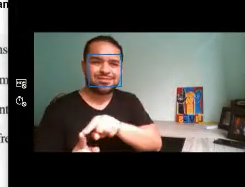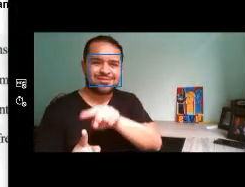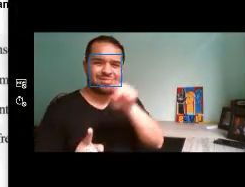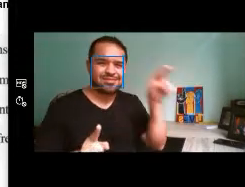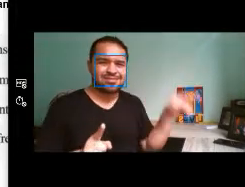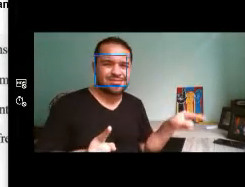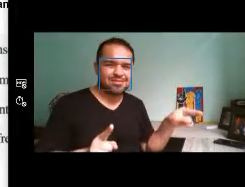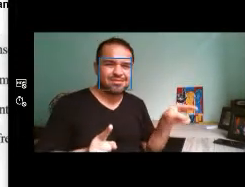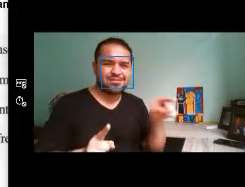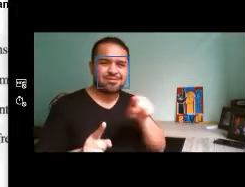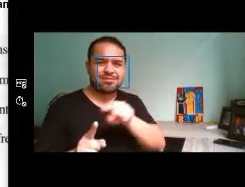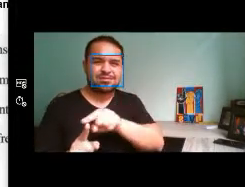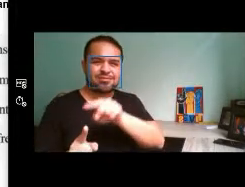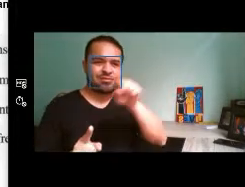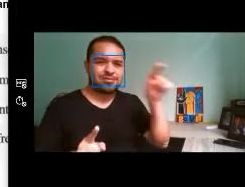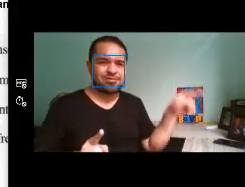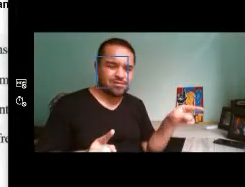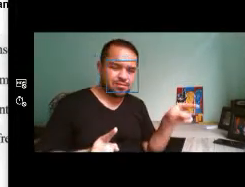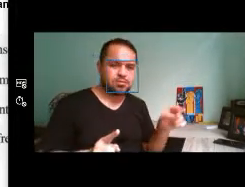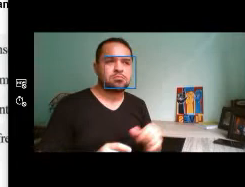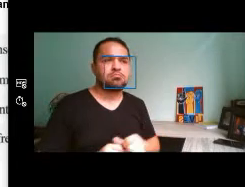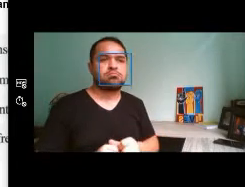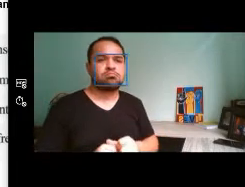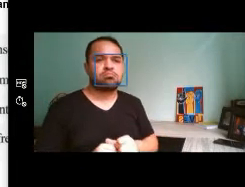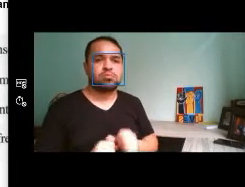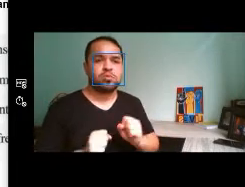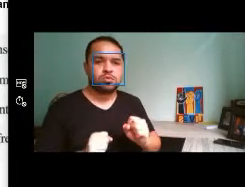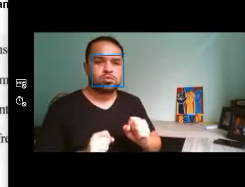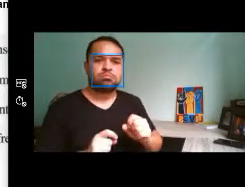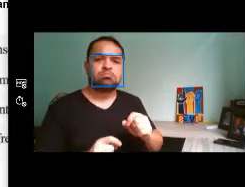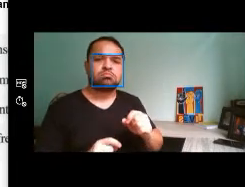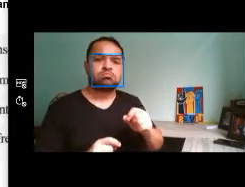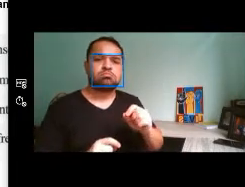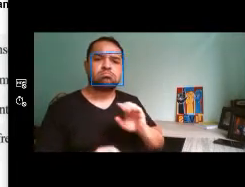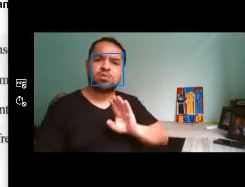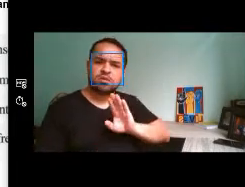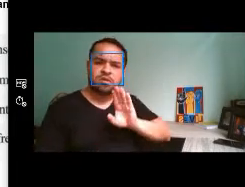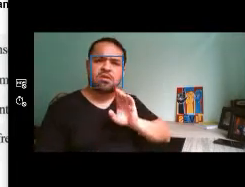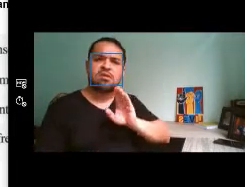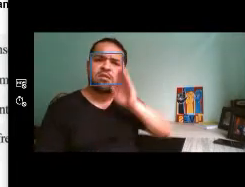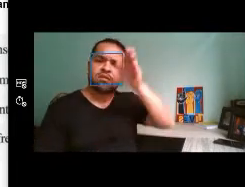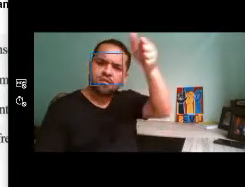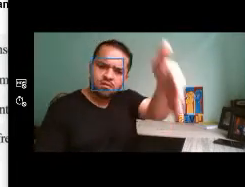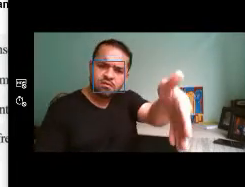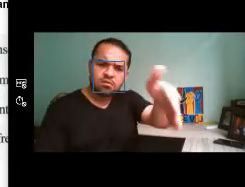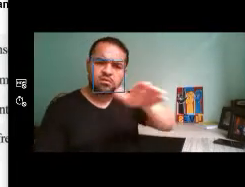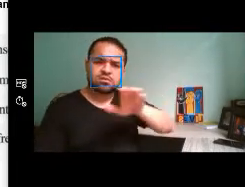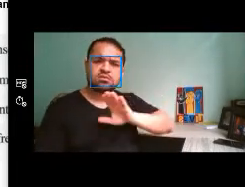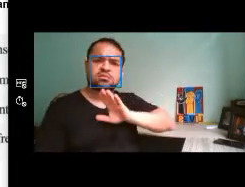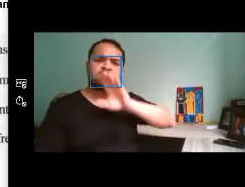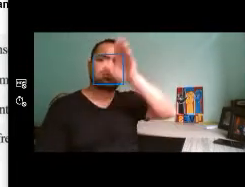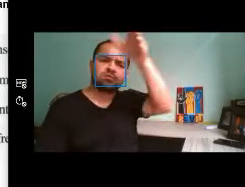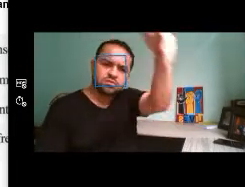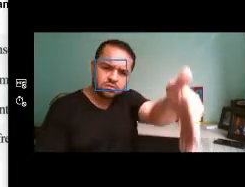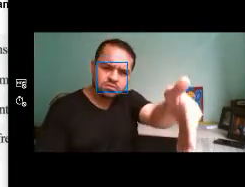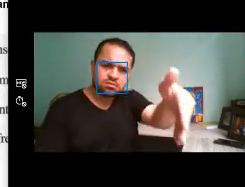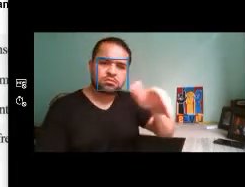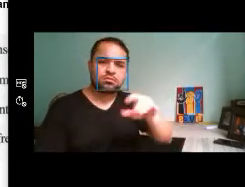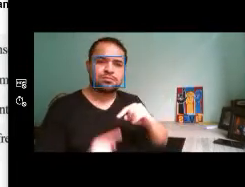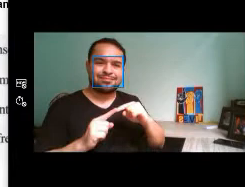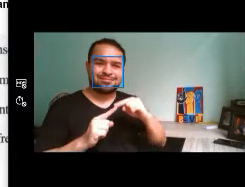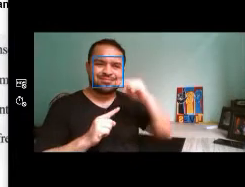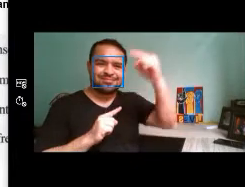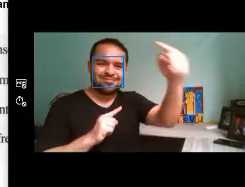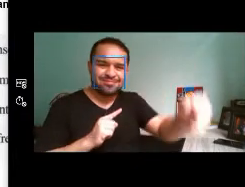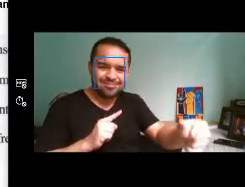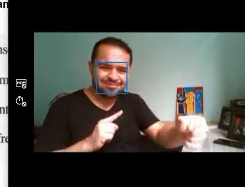para o lado. No sinal de ir, é uma semicurva para frente, né? Independente